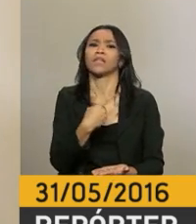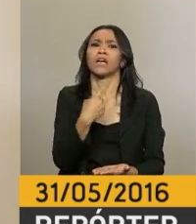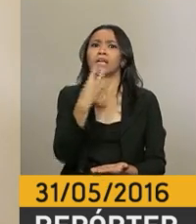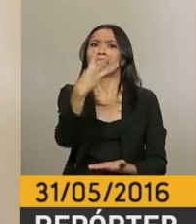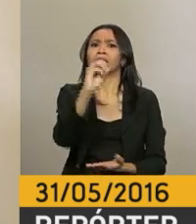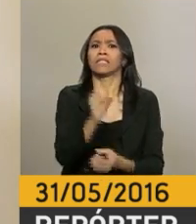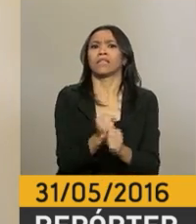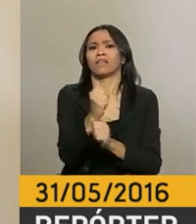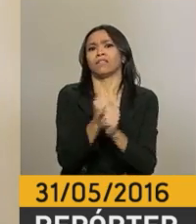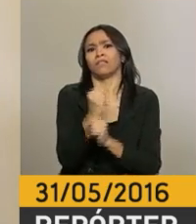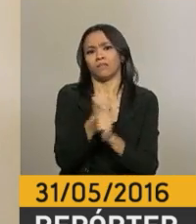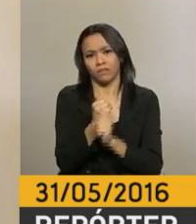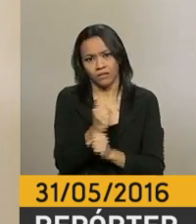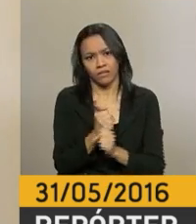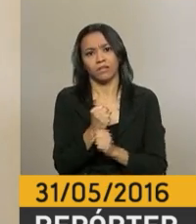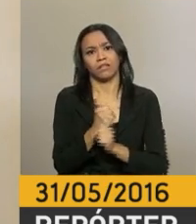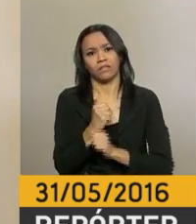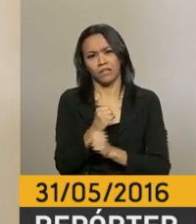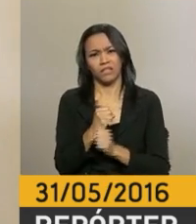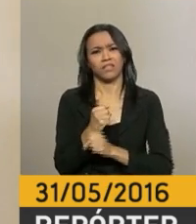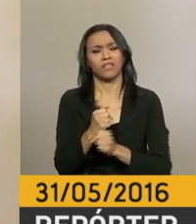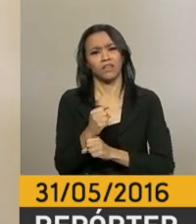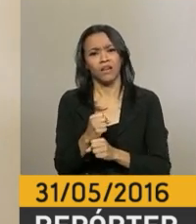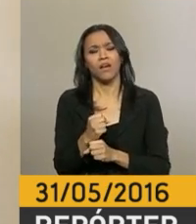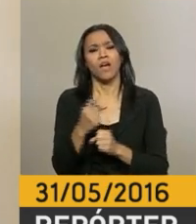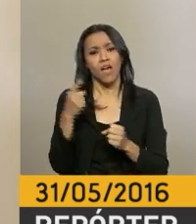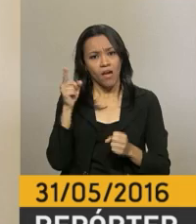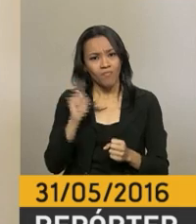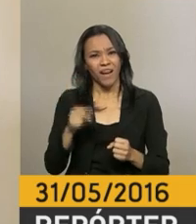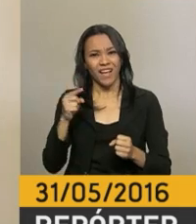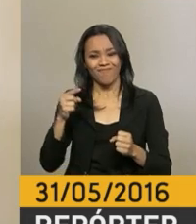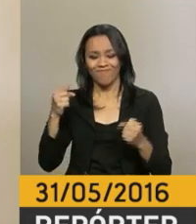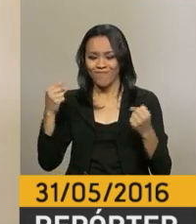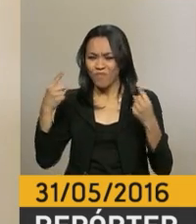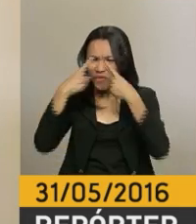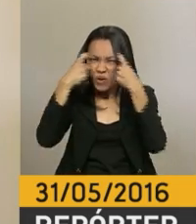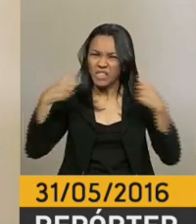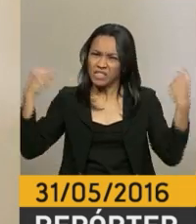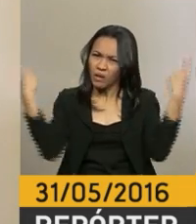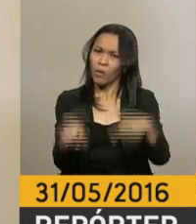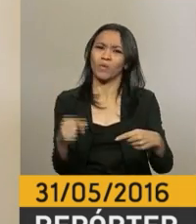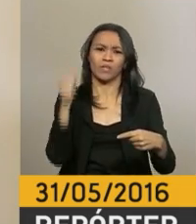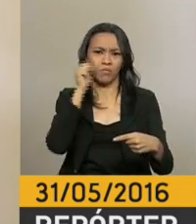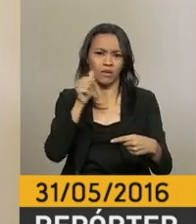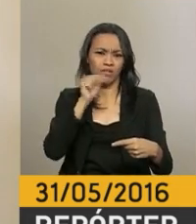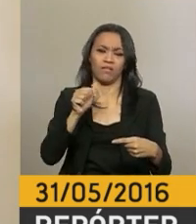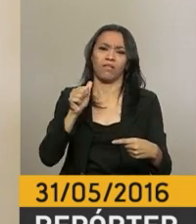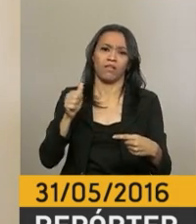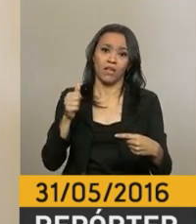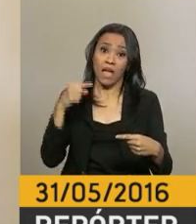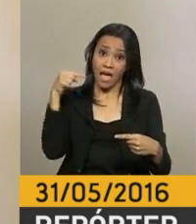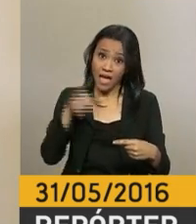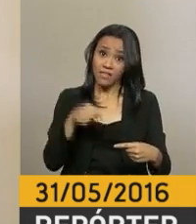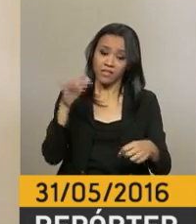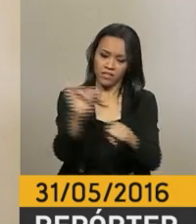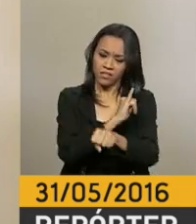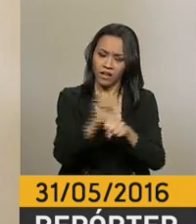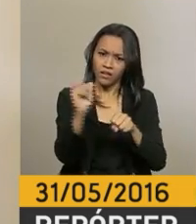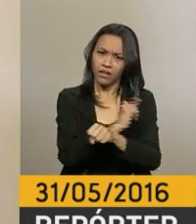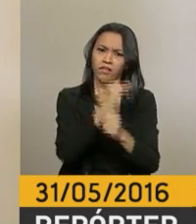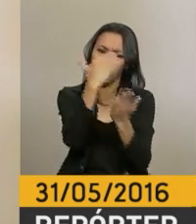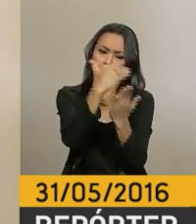de 30 anos em combater a violência contra a mulher. Tenho absoluta certeza que com essas medidas concretas e